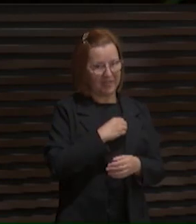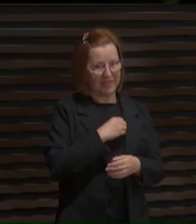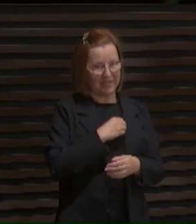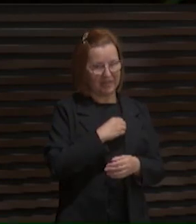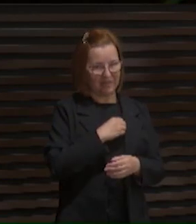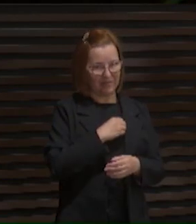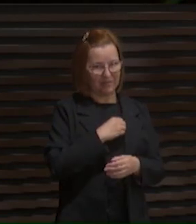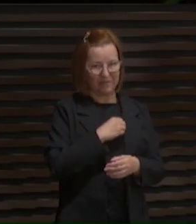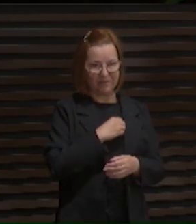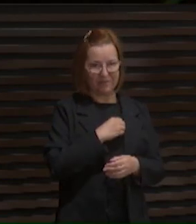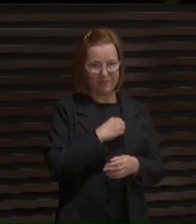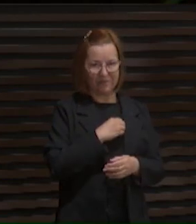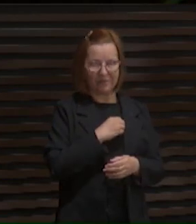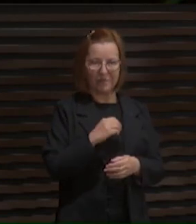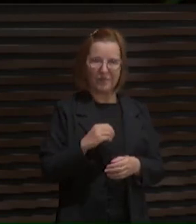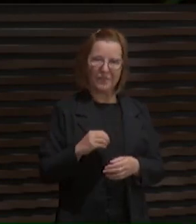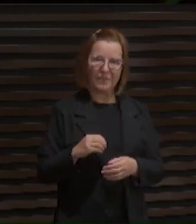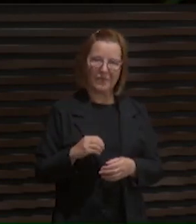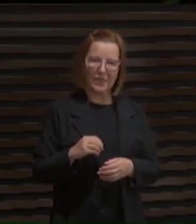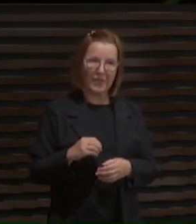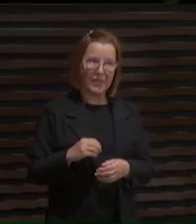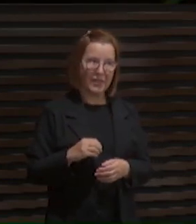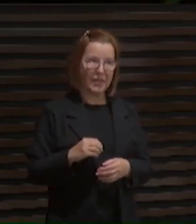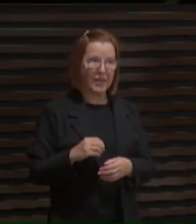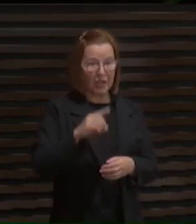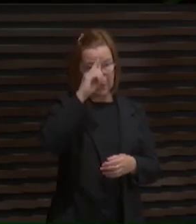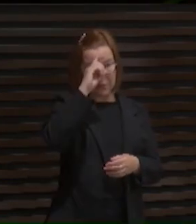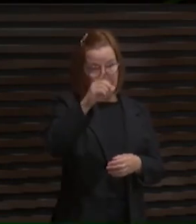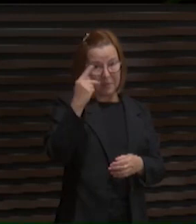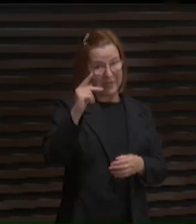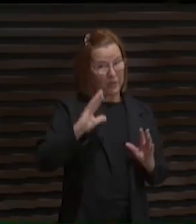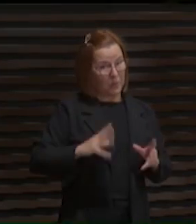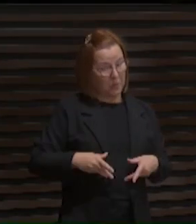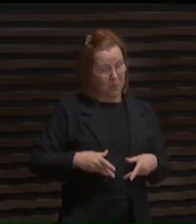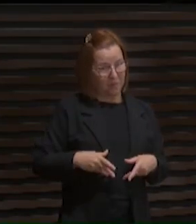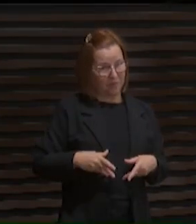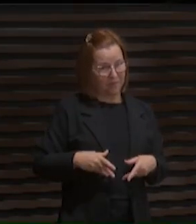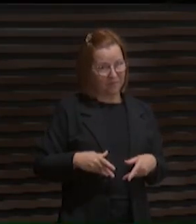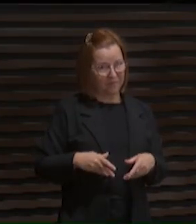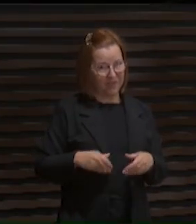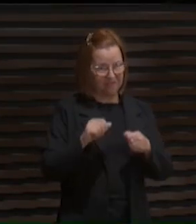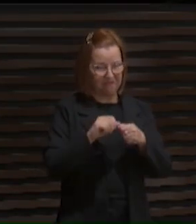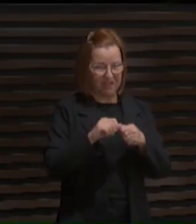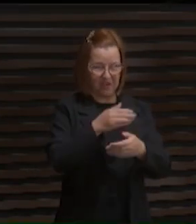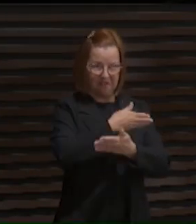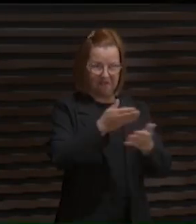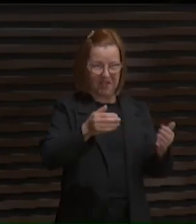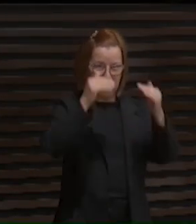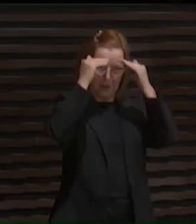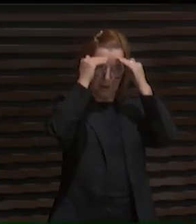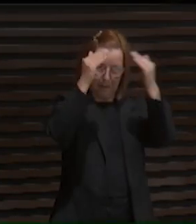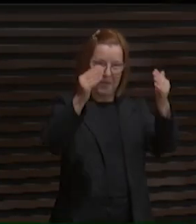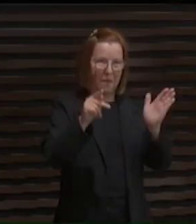o versículo 12 de Romanos 6, não permita que o pecado reine em seu corpo mortal, fazendo com que vocês obedeçam às suas